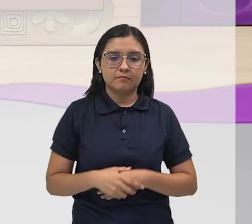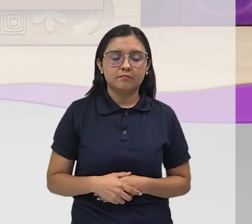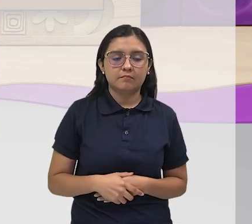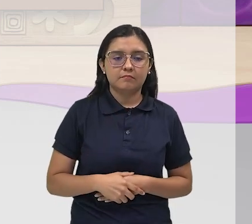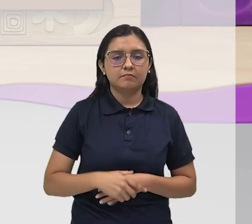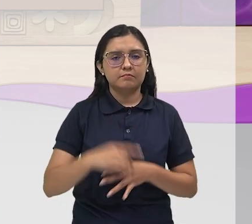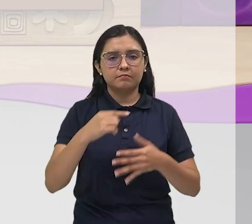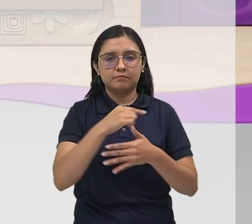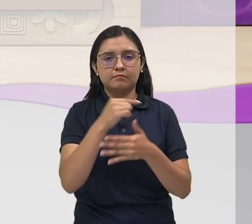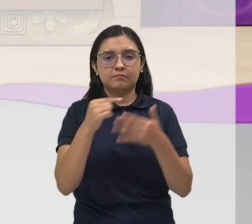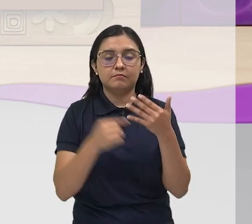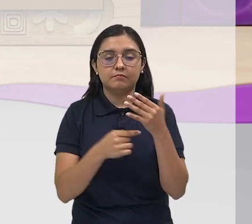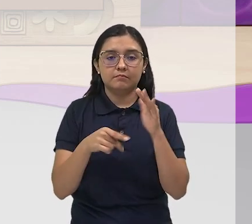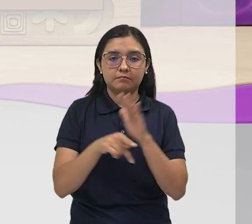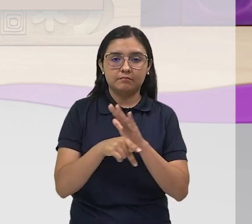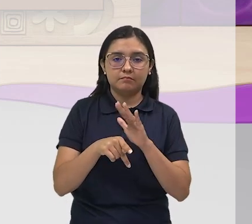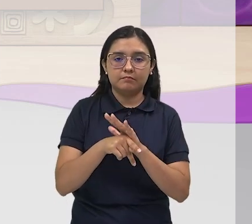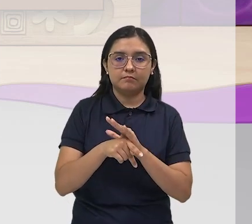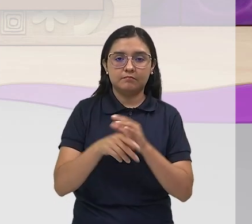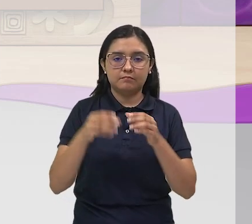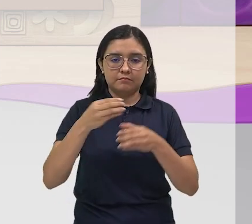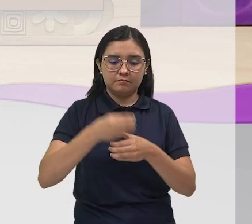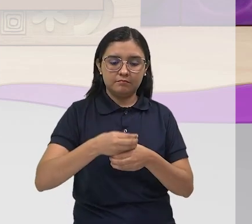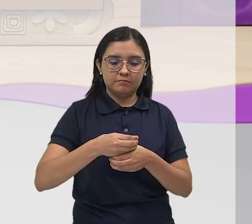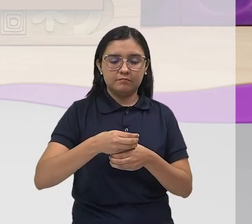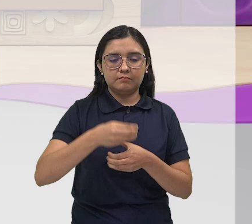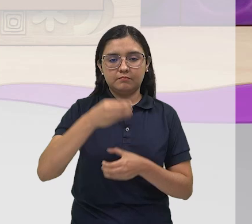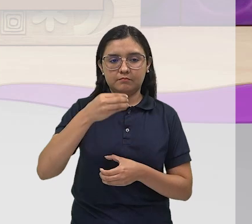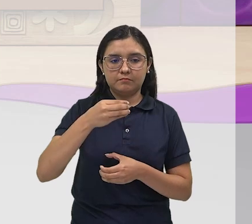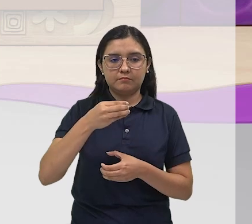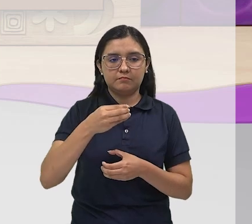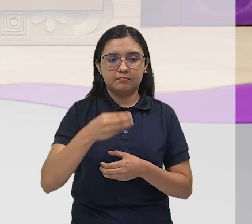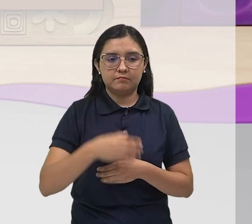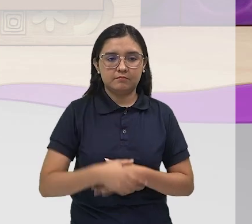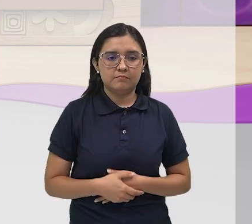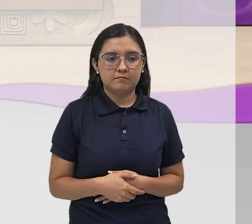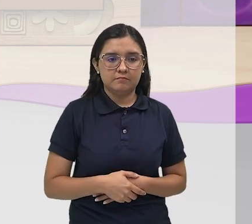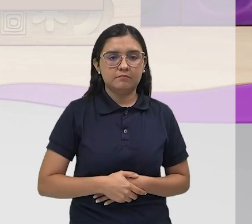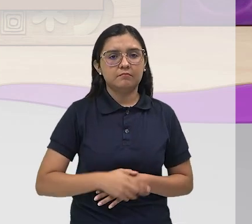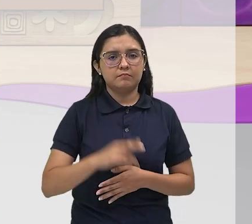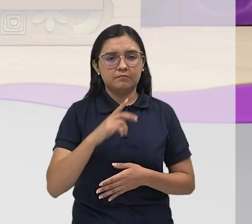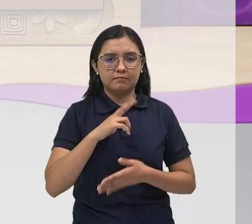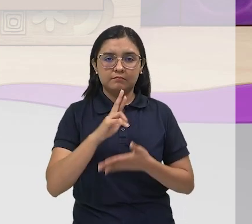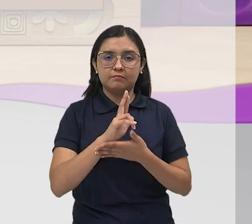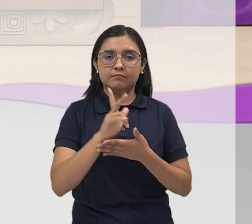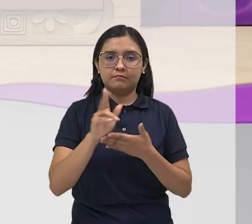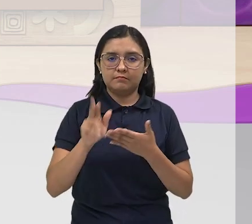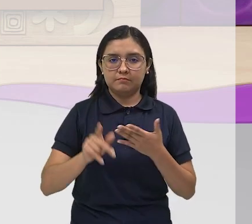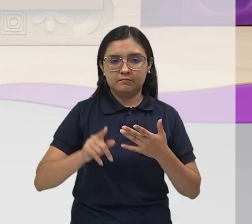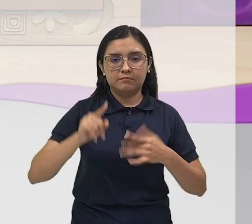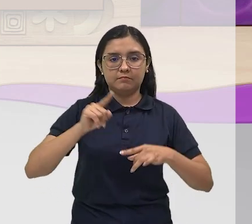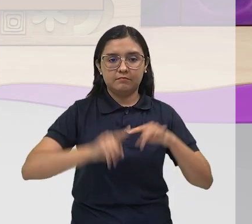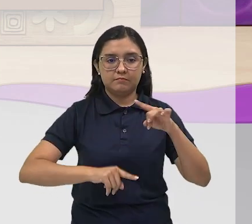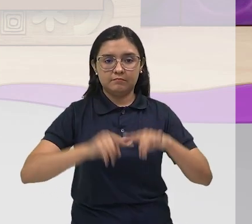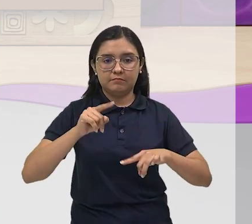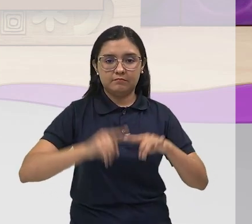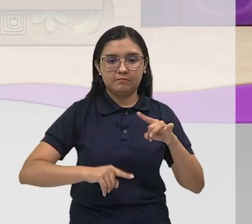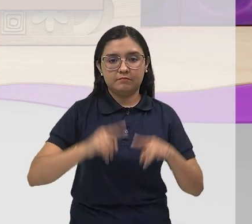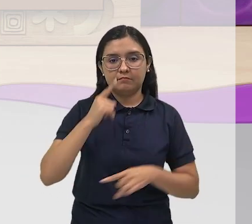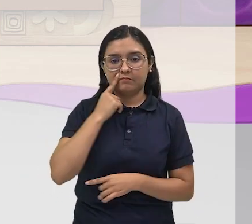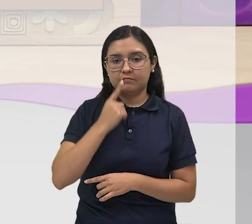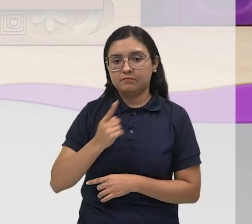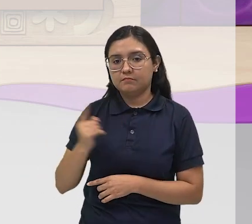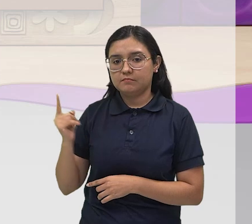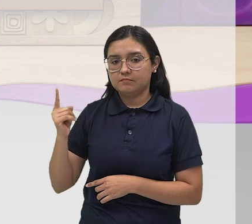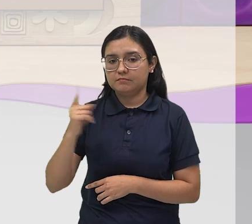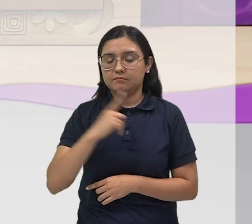um cilindro. Né? Vamos dar uma olhada em... Aqui nós temos vários objetos, né? E aí nós temos